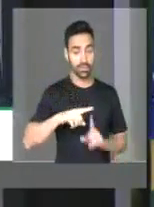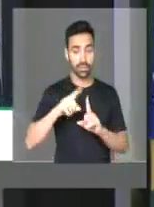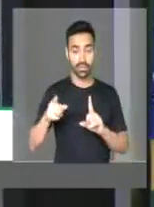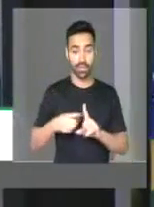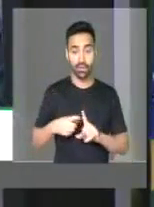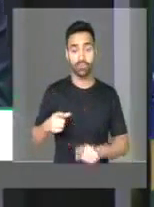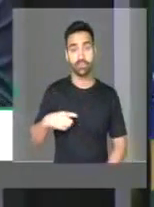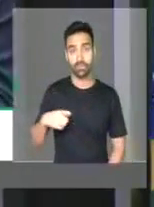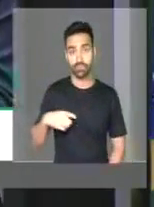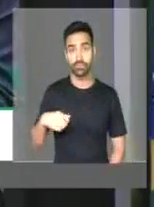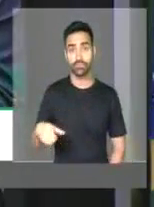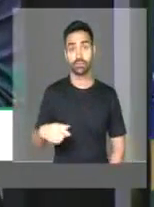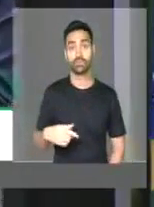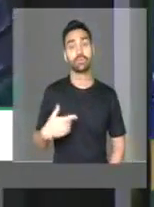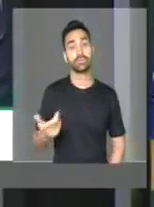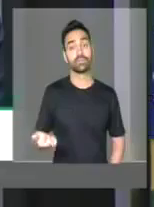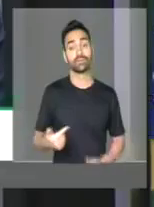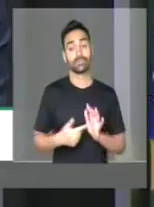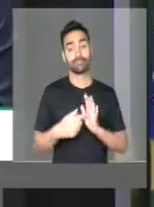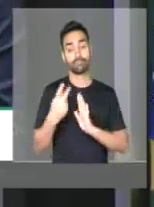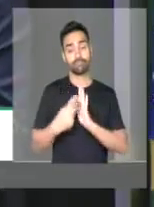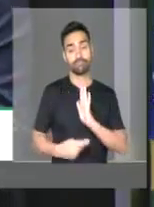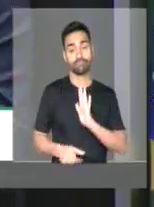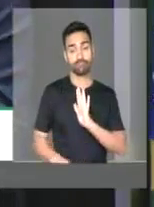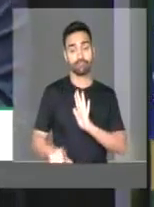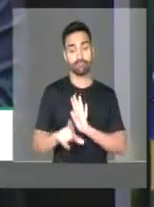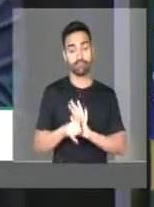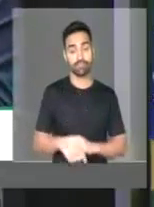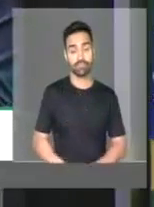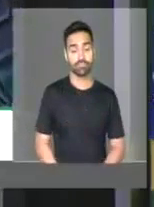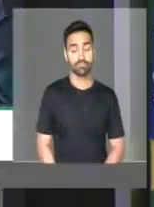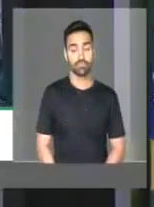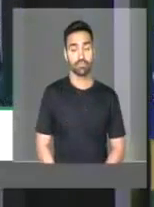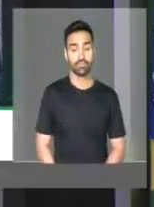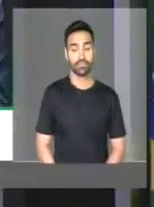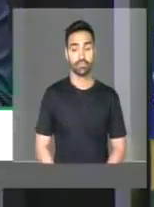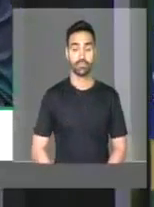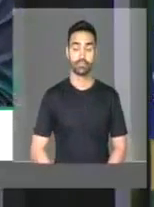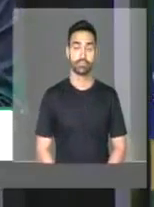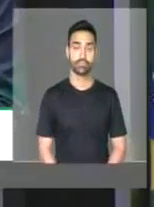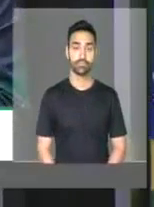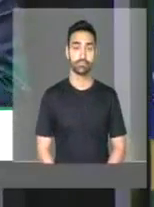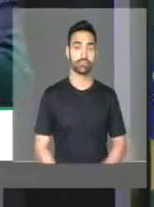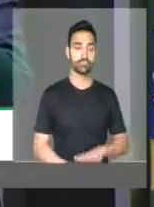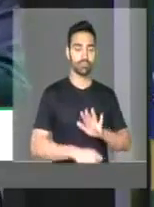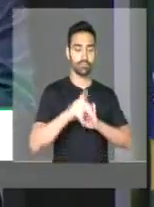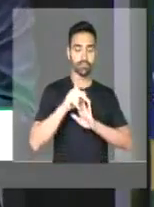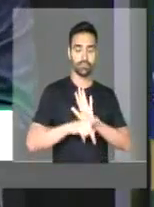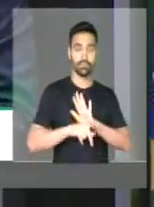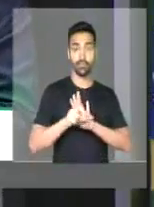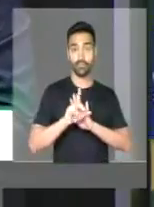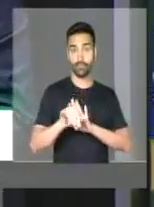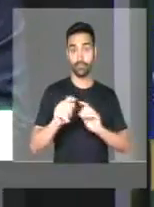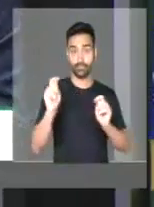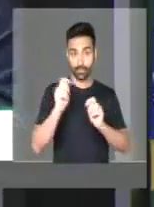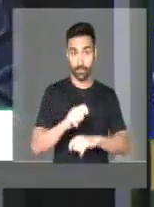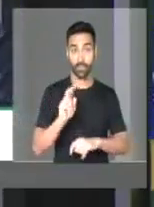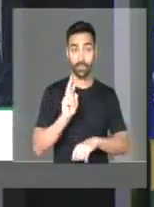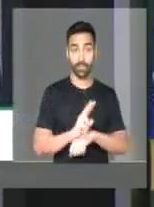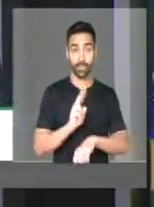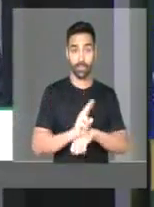condição. Esse projeto de lei... Para concluir, nobre deputado. Esse projeto de lei protege da